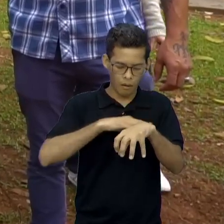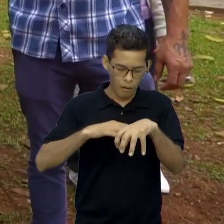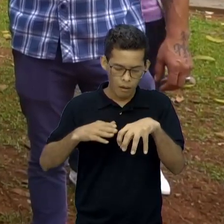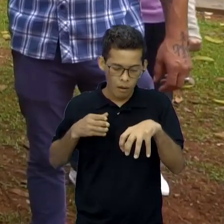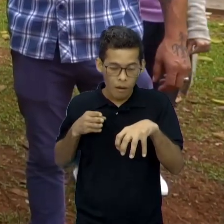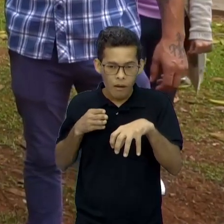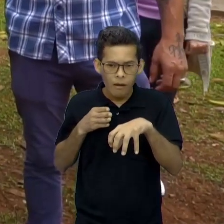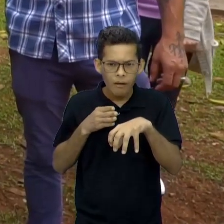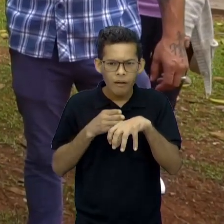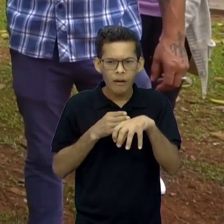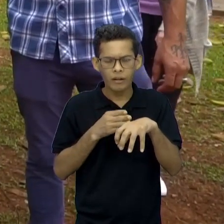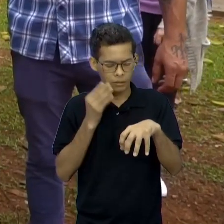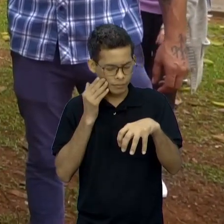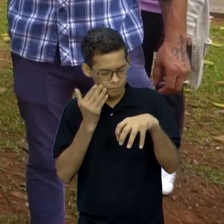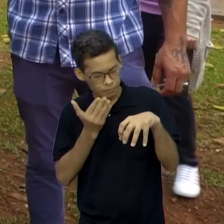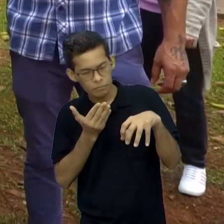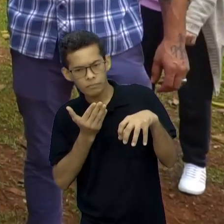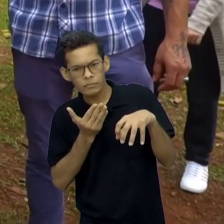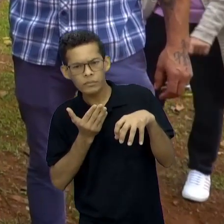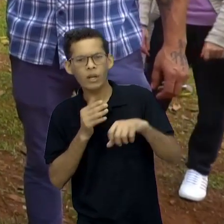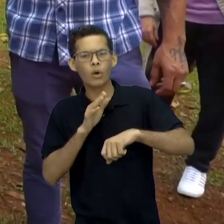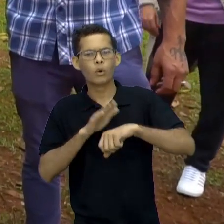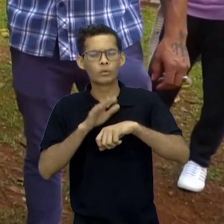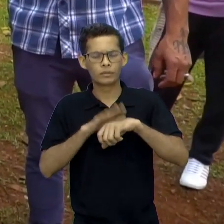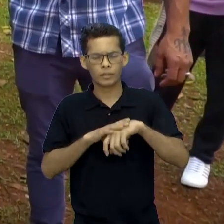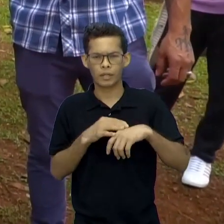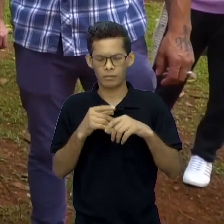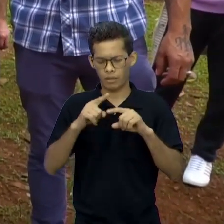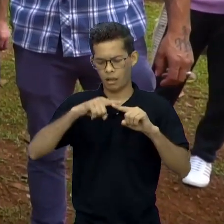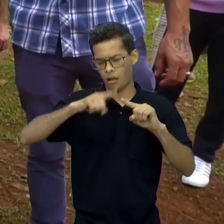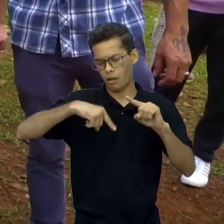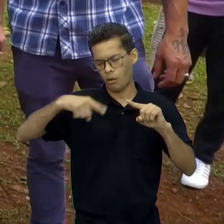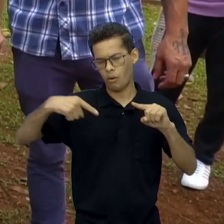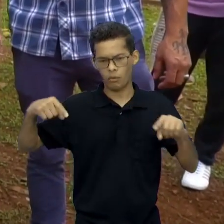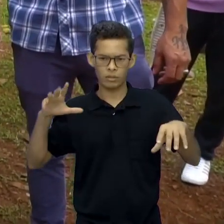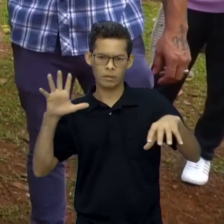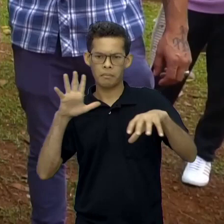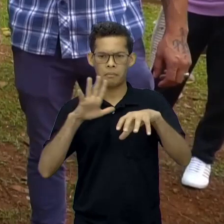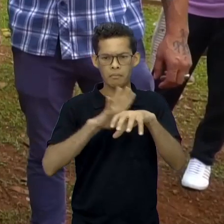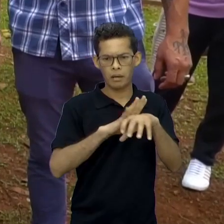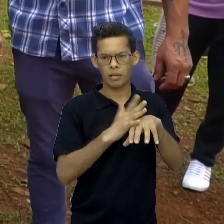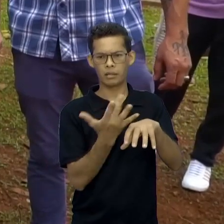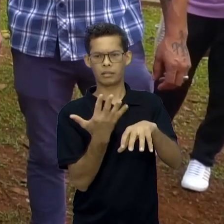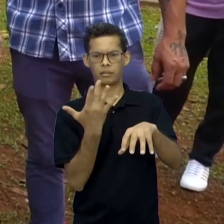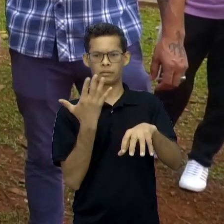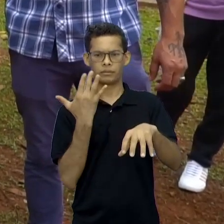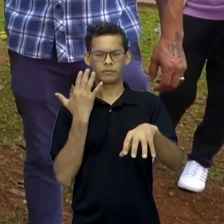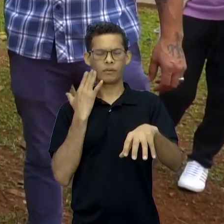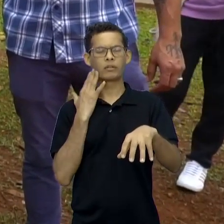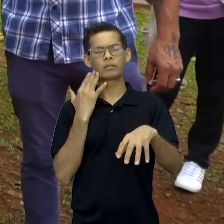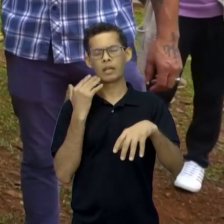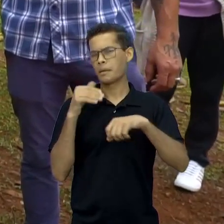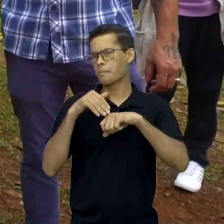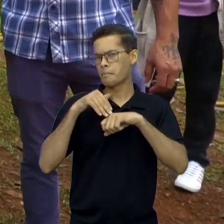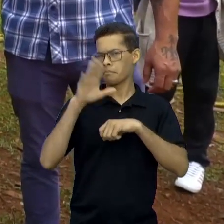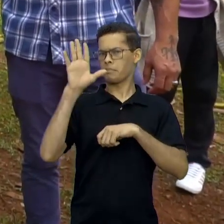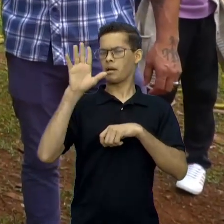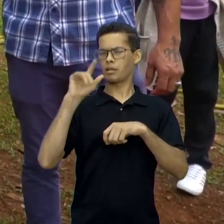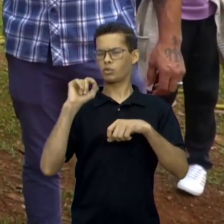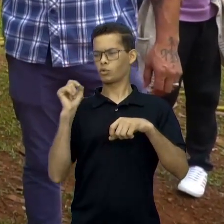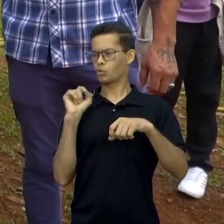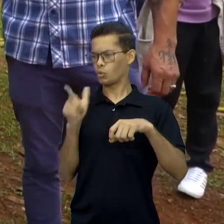alvo lateralmente, o tempo que a onda leva para bater no alvo e voltar é maior do que o tempo que a